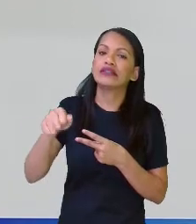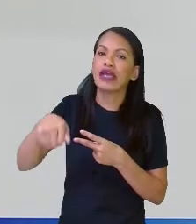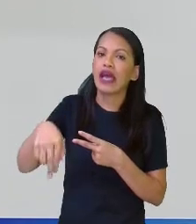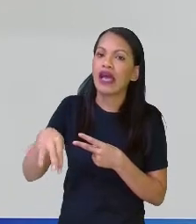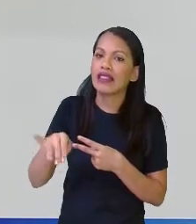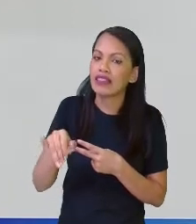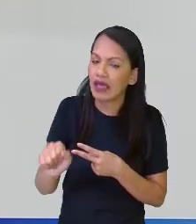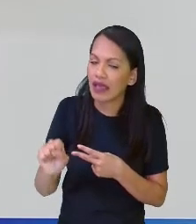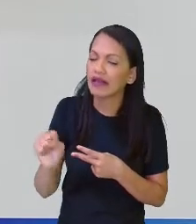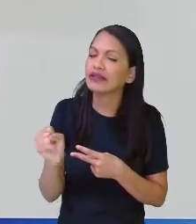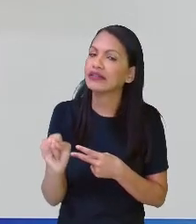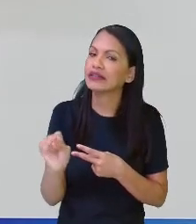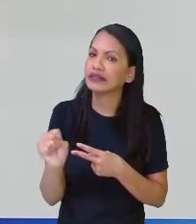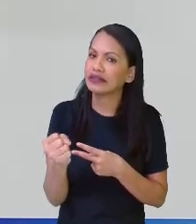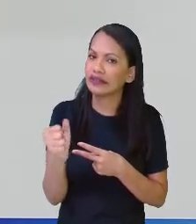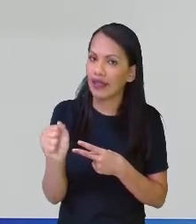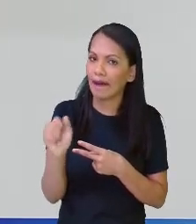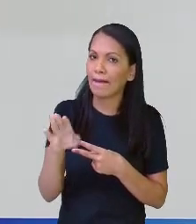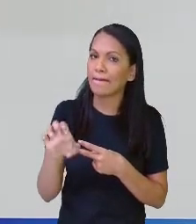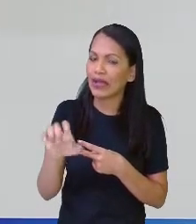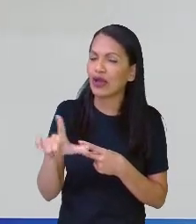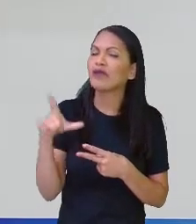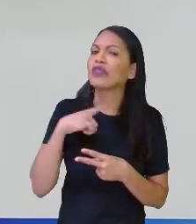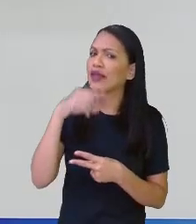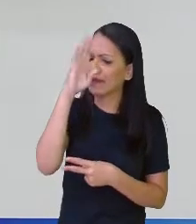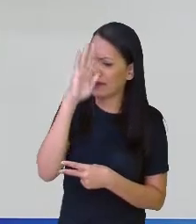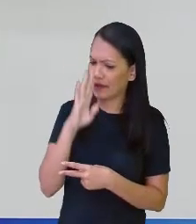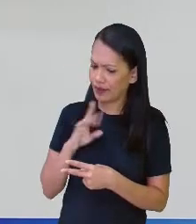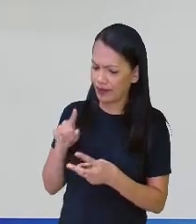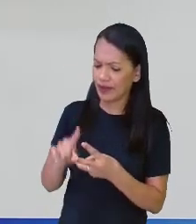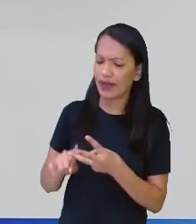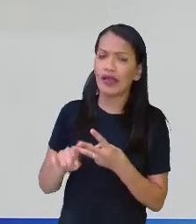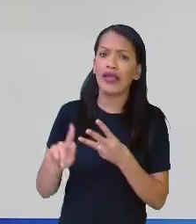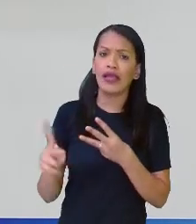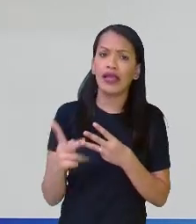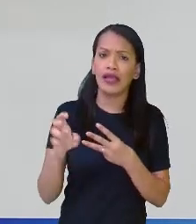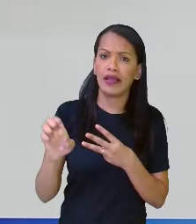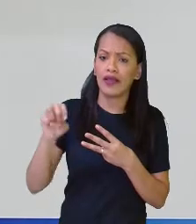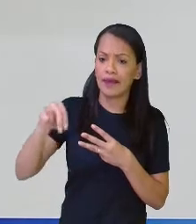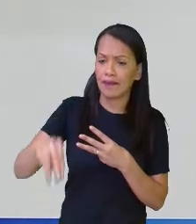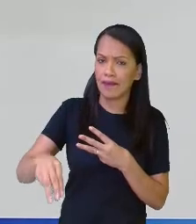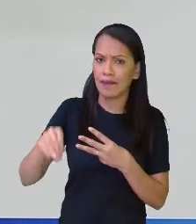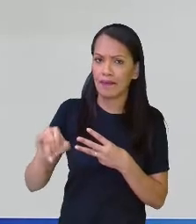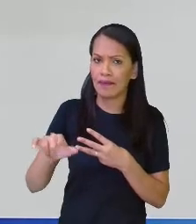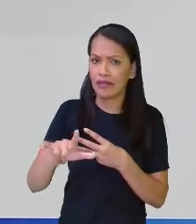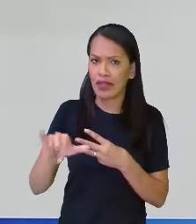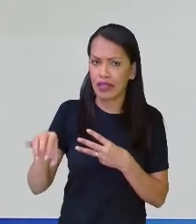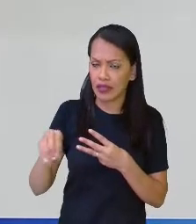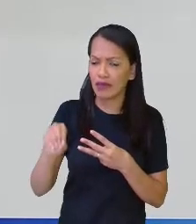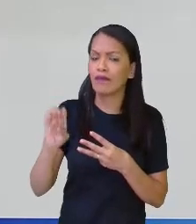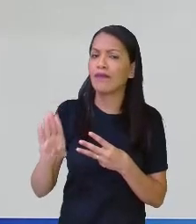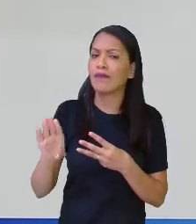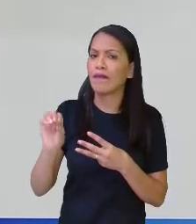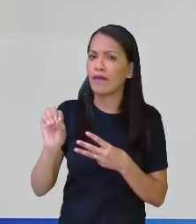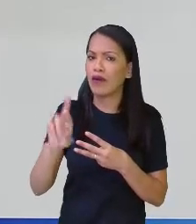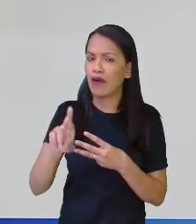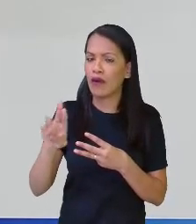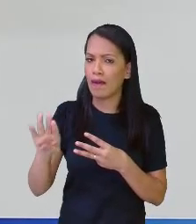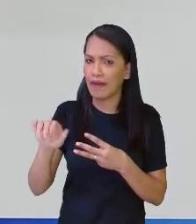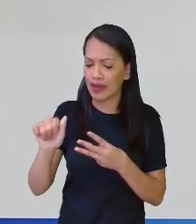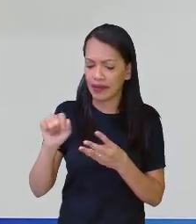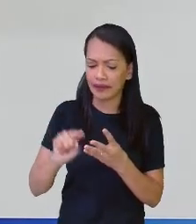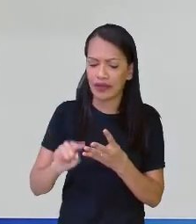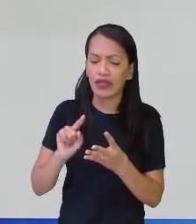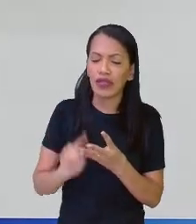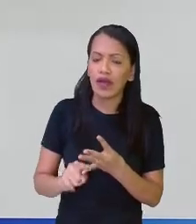vezes gratuitas para a gente poder ir. Tem o Hermílio Borba, tem o Teatro da União, tem uma